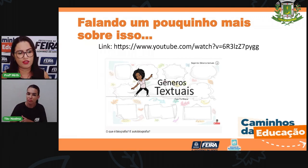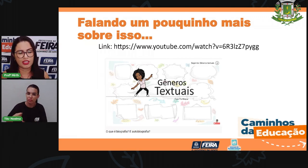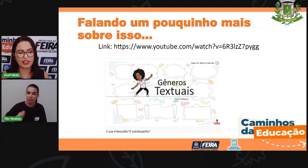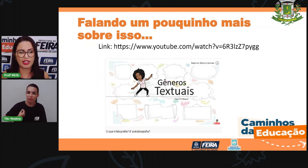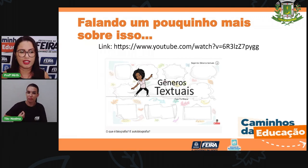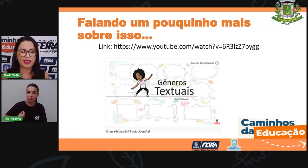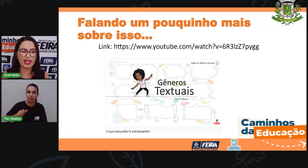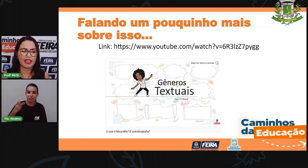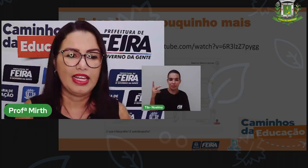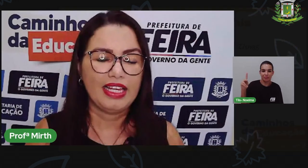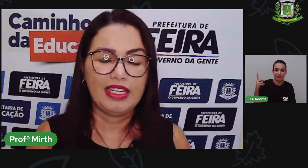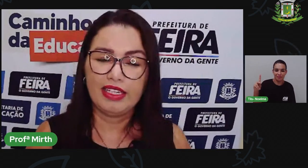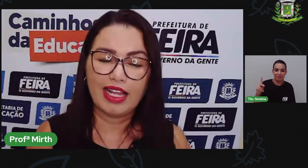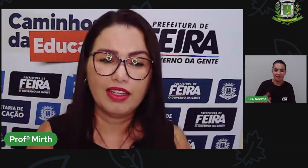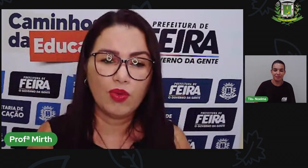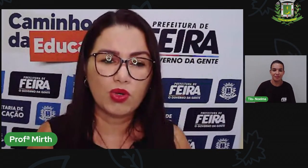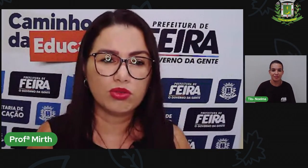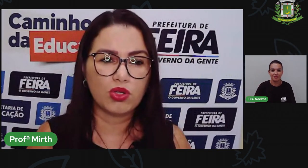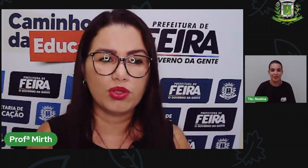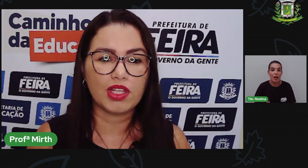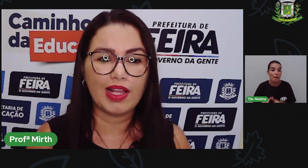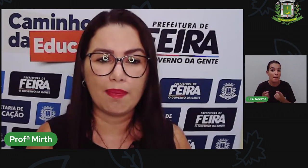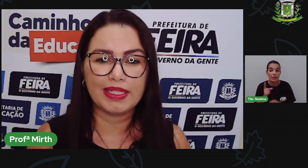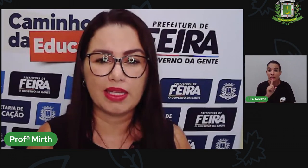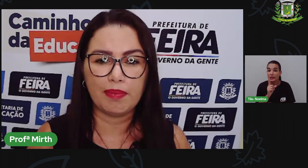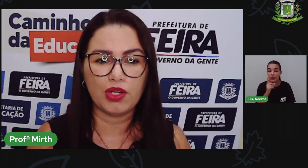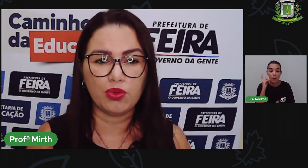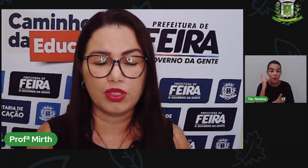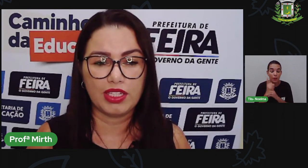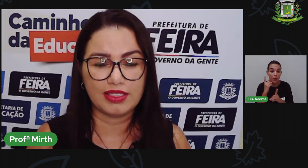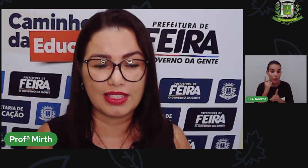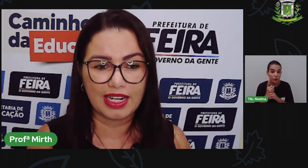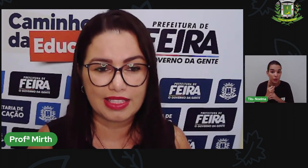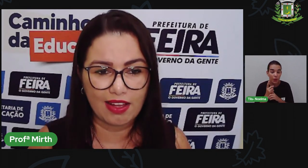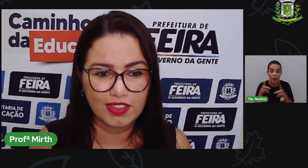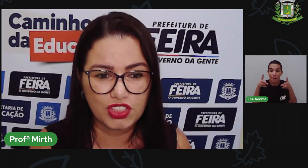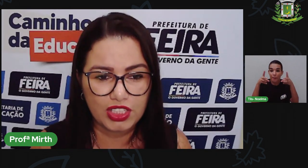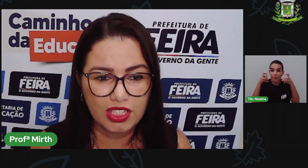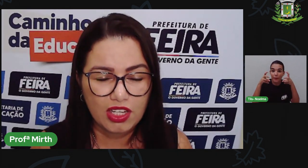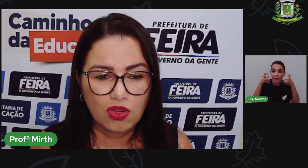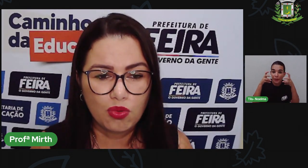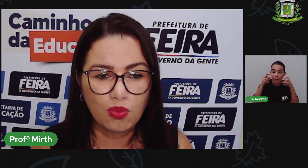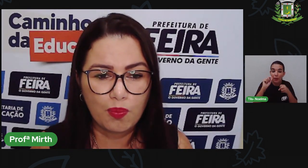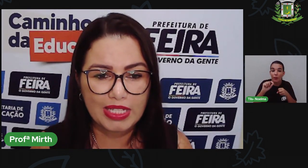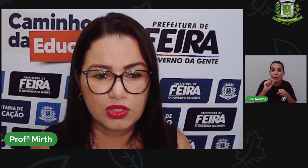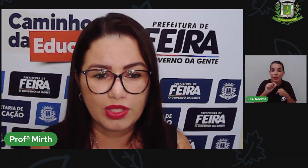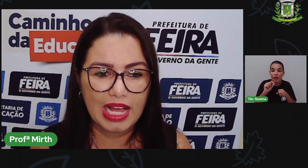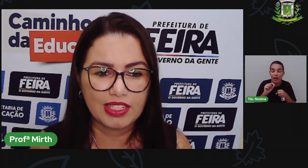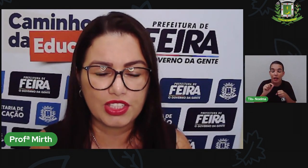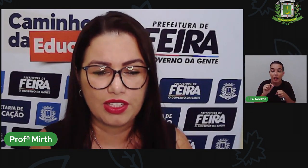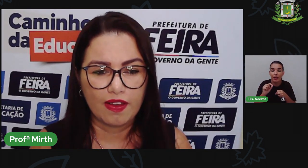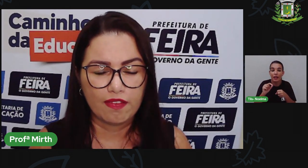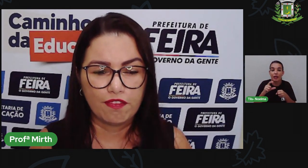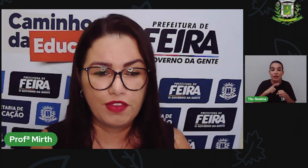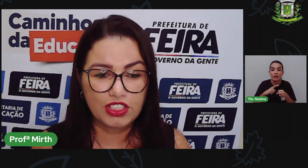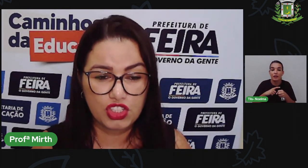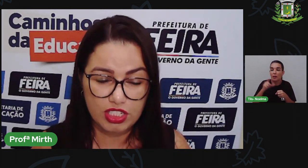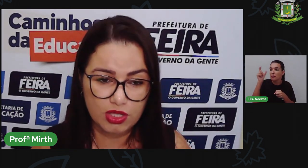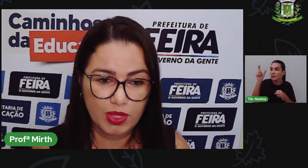a história de vida dele, né? E ela não encontrou. Então, ela percebeu que se tratava de um personagem